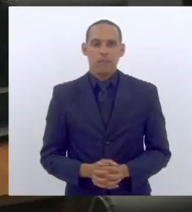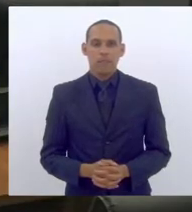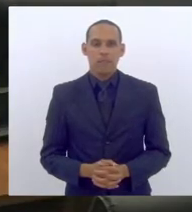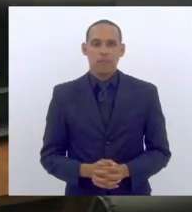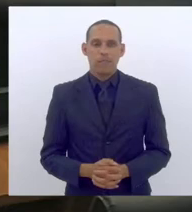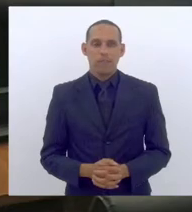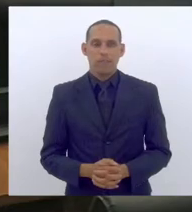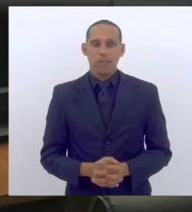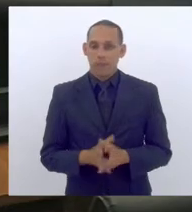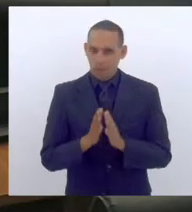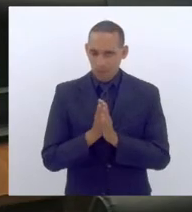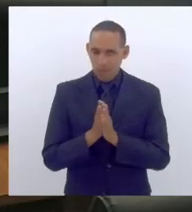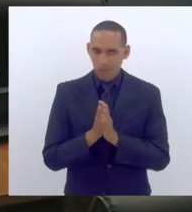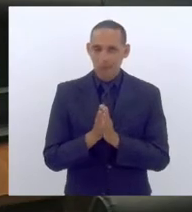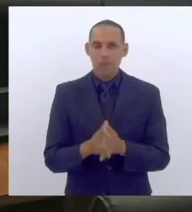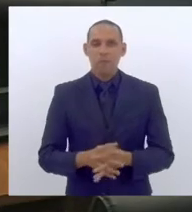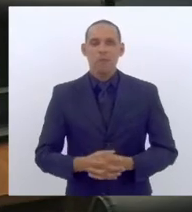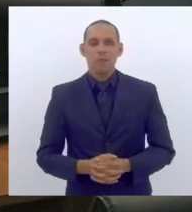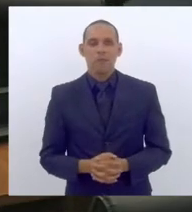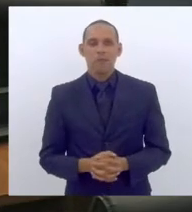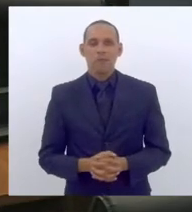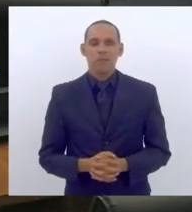por favor